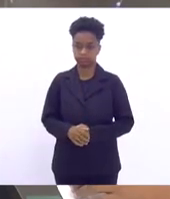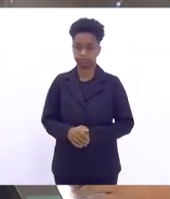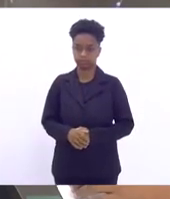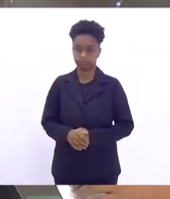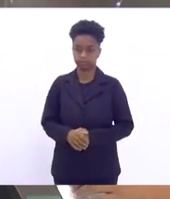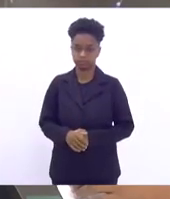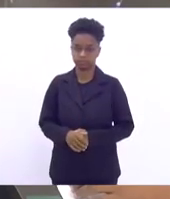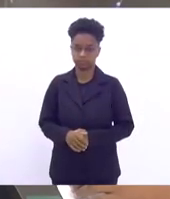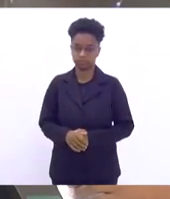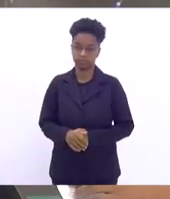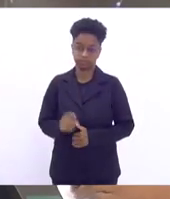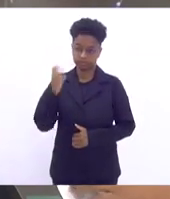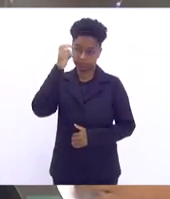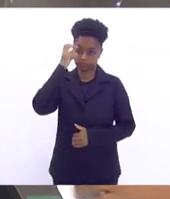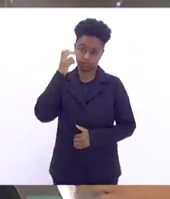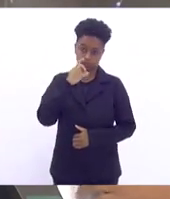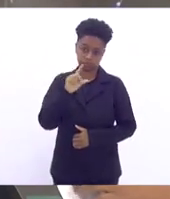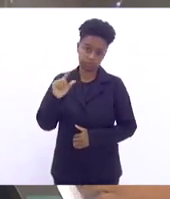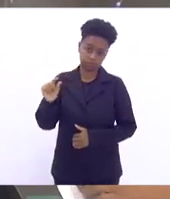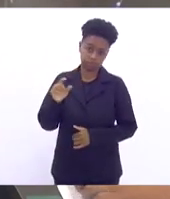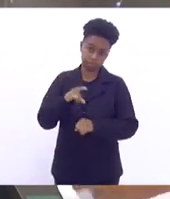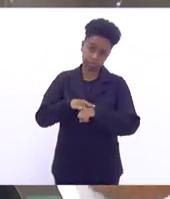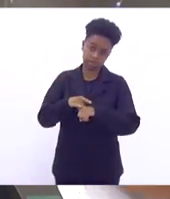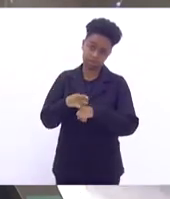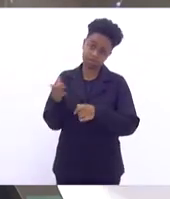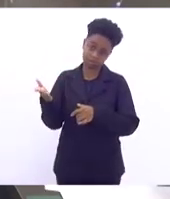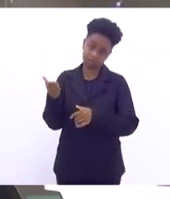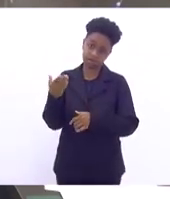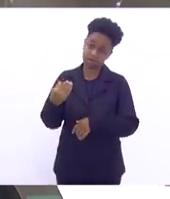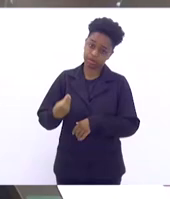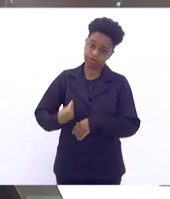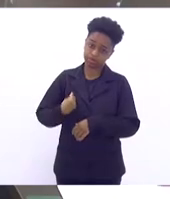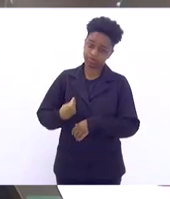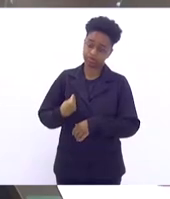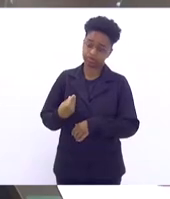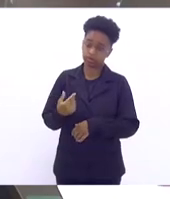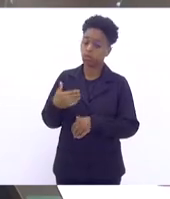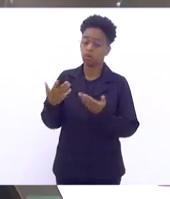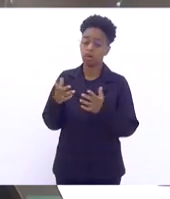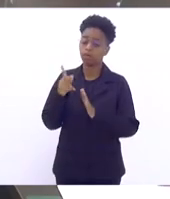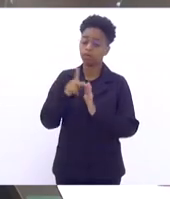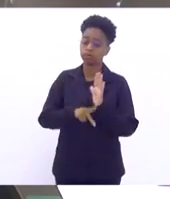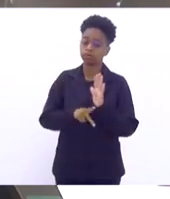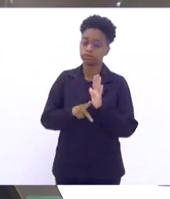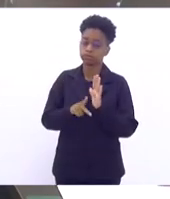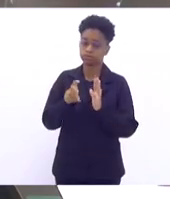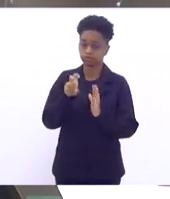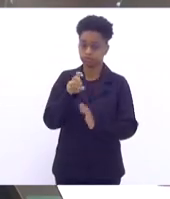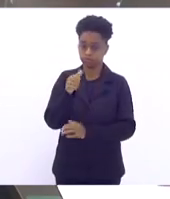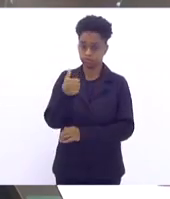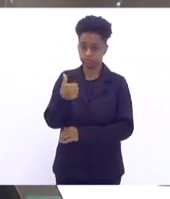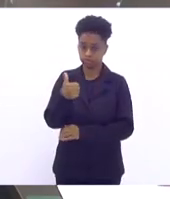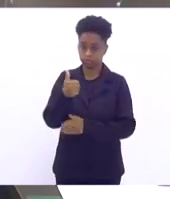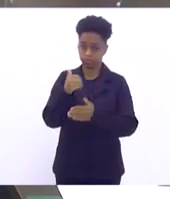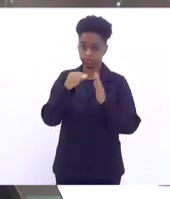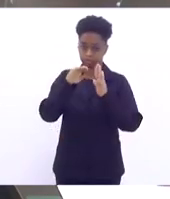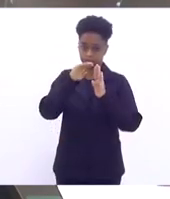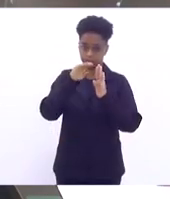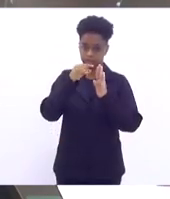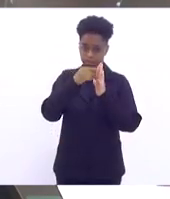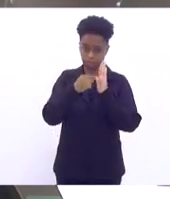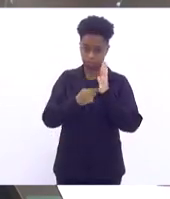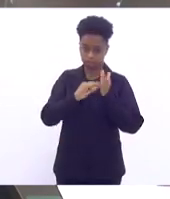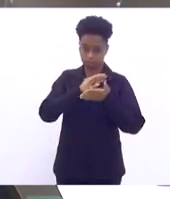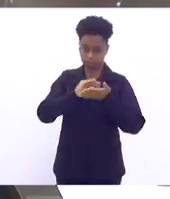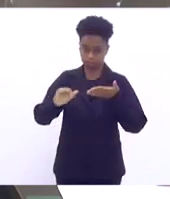Verônica tá fora Deputado Yuri tá funcionando como titular pediu lista de qual projeto da resolução 51 da pauta retirado